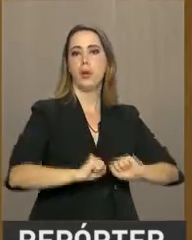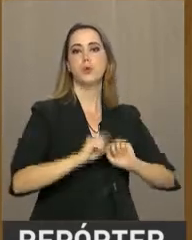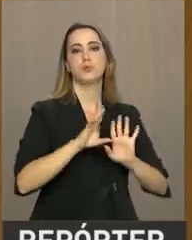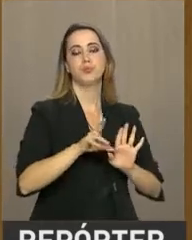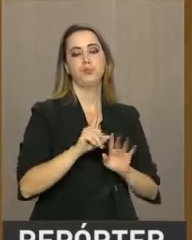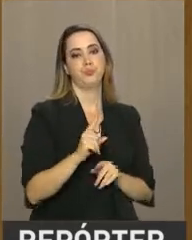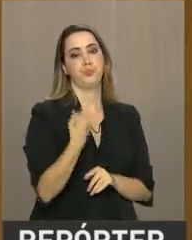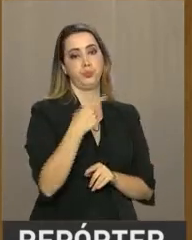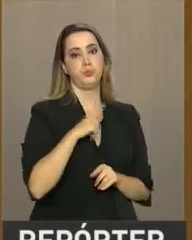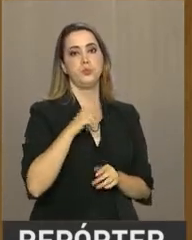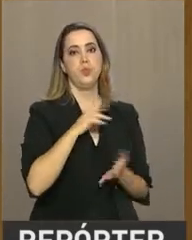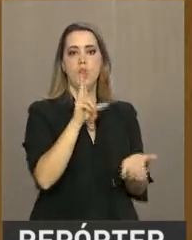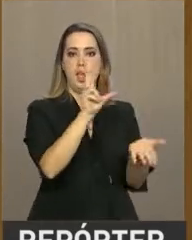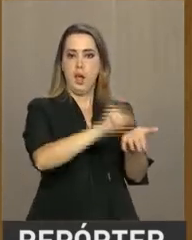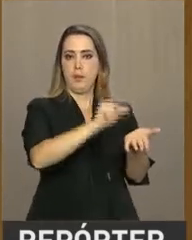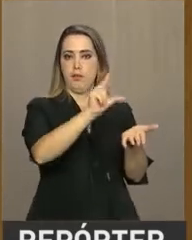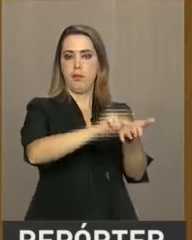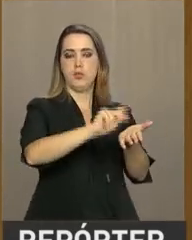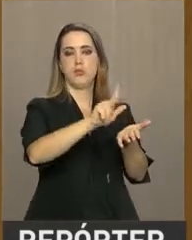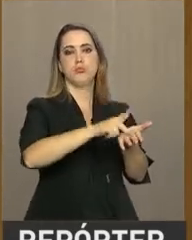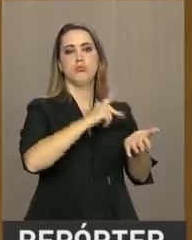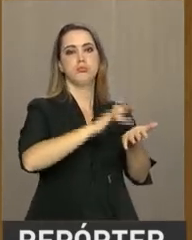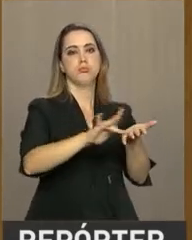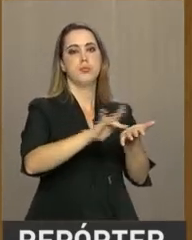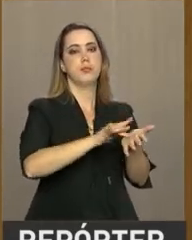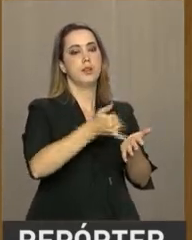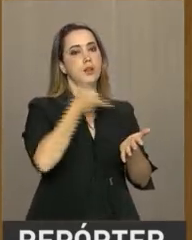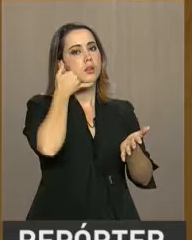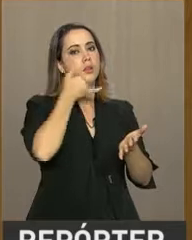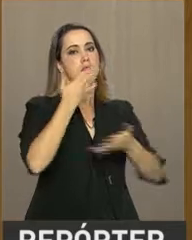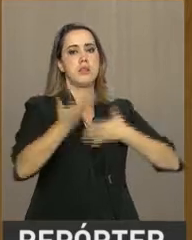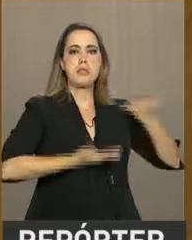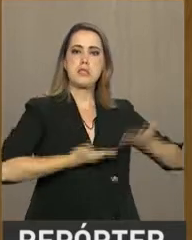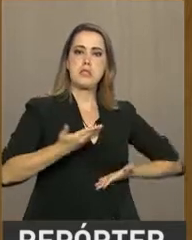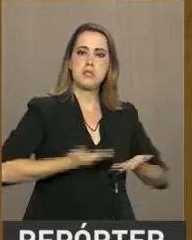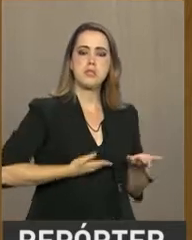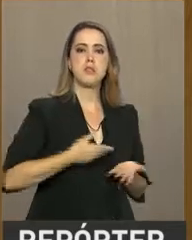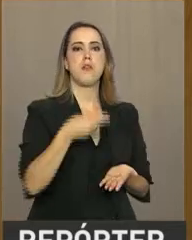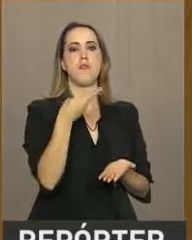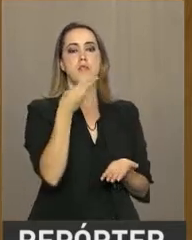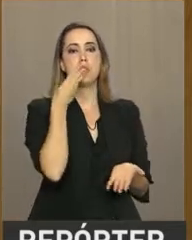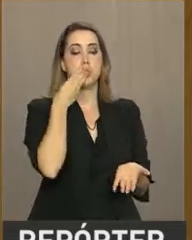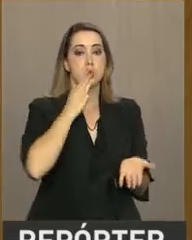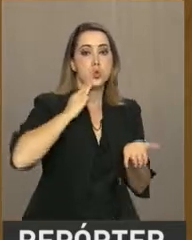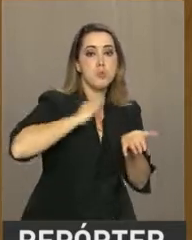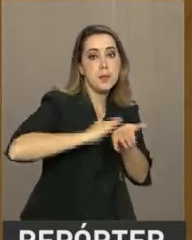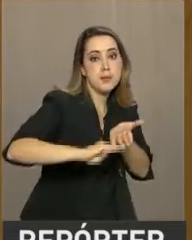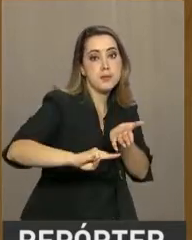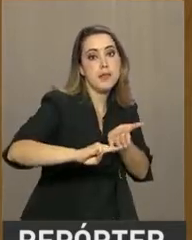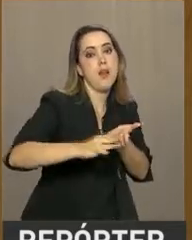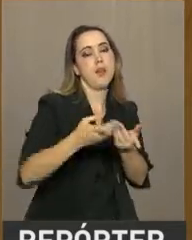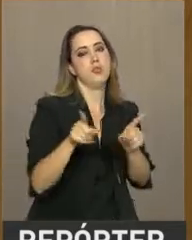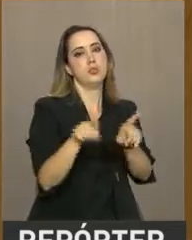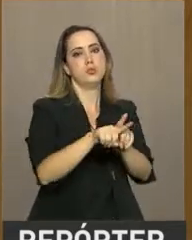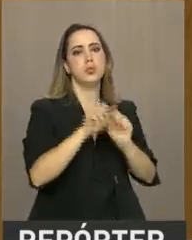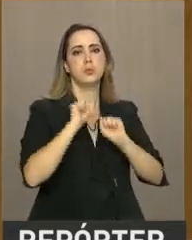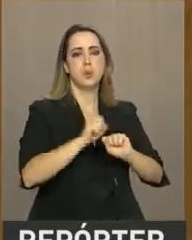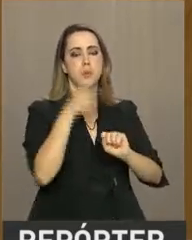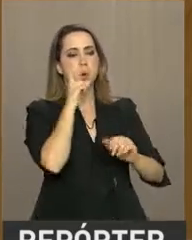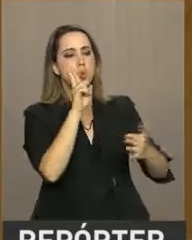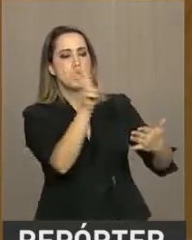aplicativos de telefone celular serviços de sms que possibilitam um melhor acompanhamento